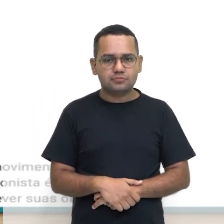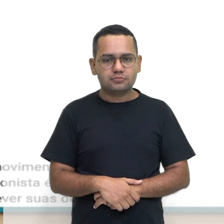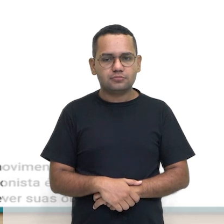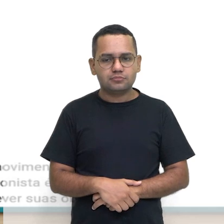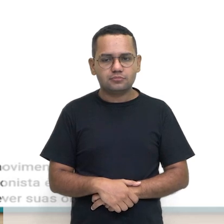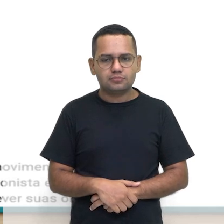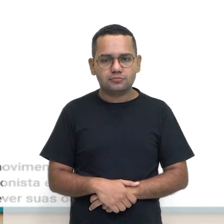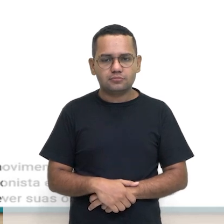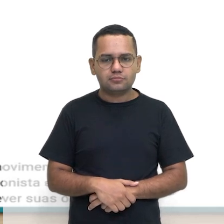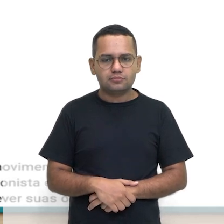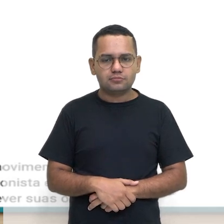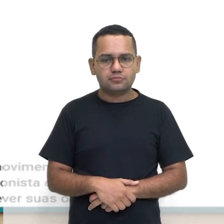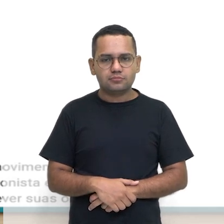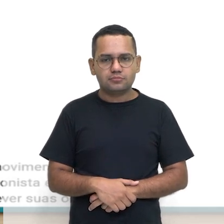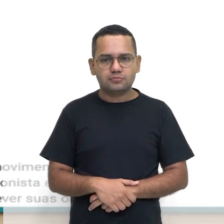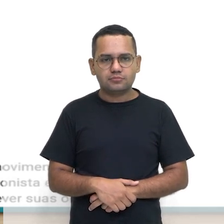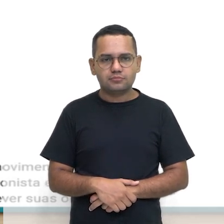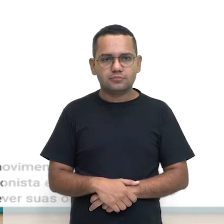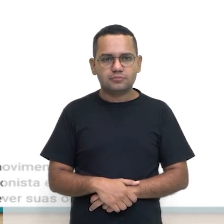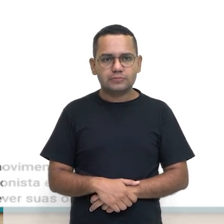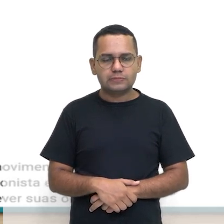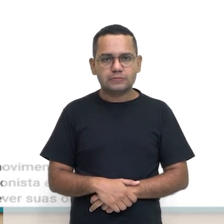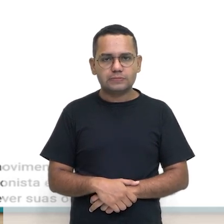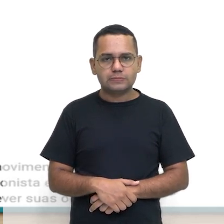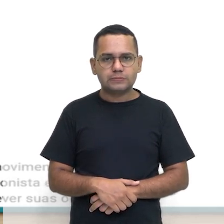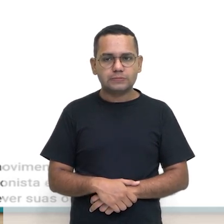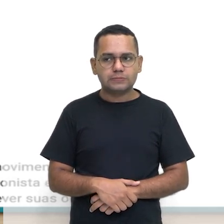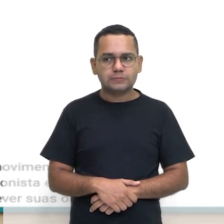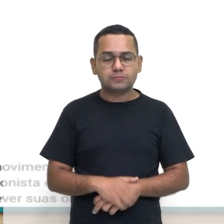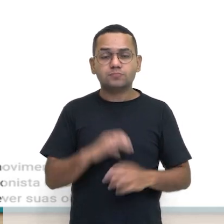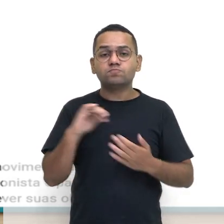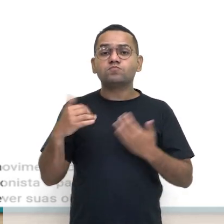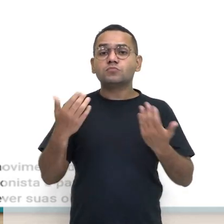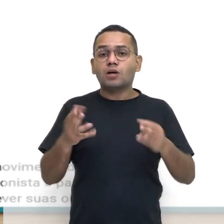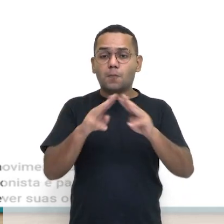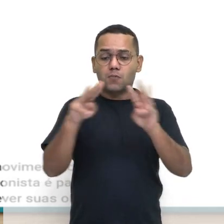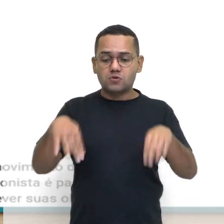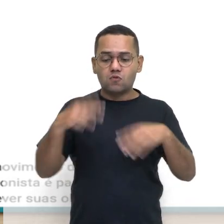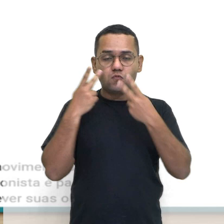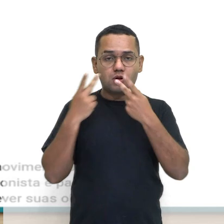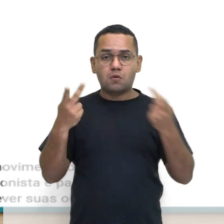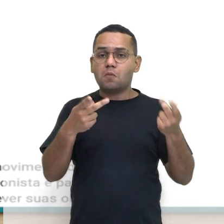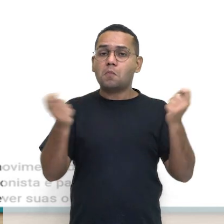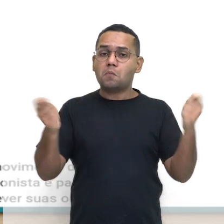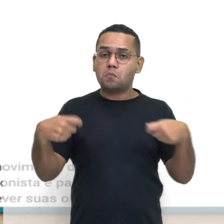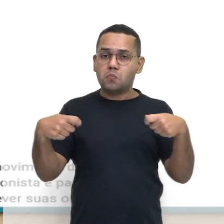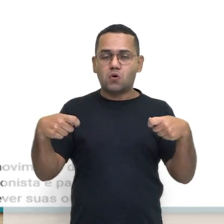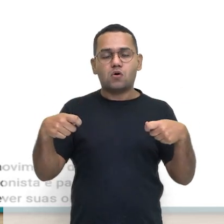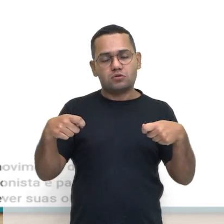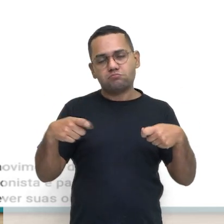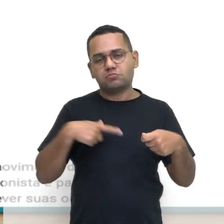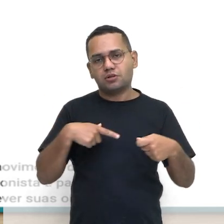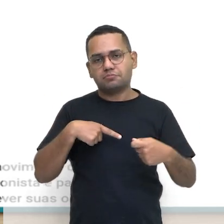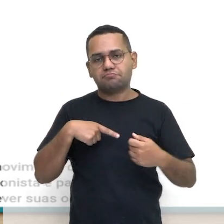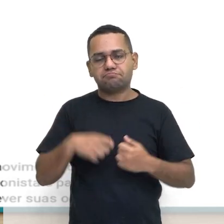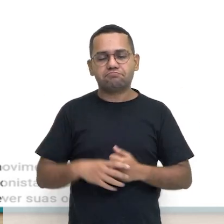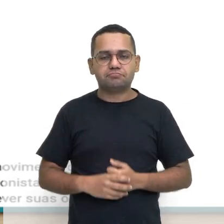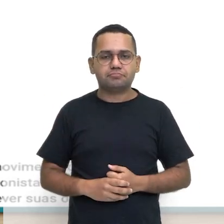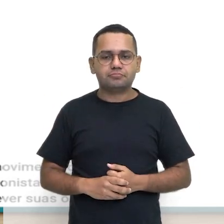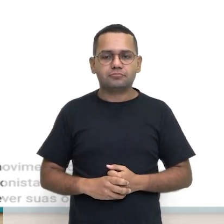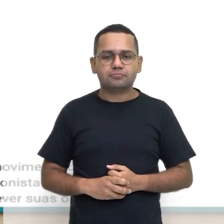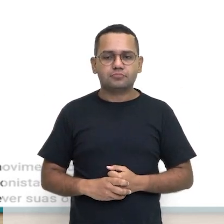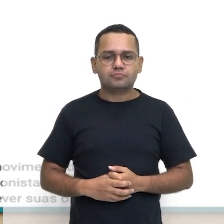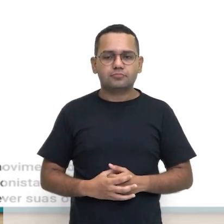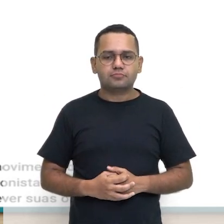esses museus pessoalmente, então, através dos museus virtuais, você pode fazer essa visita. E agora vamos conhecer mais